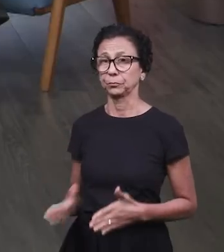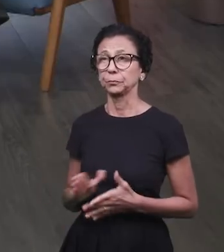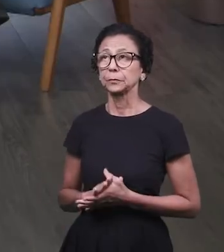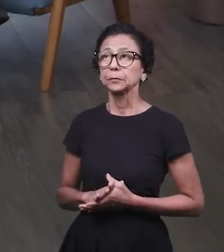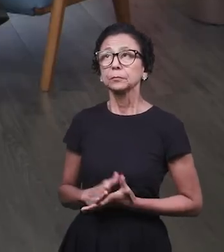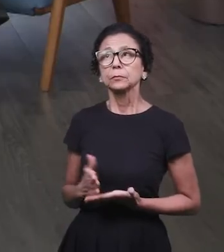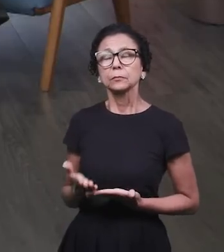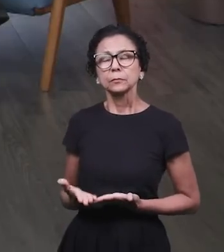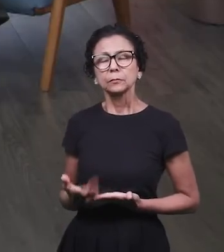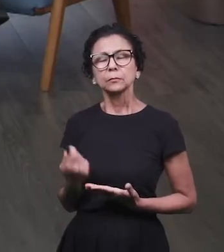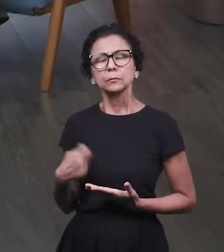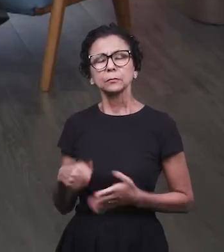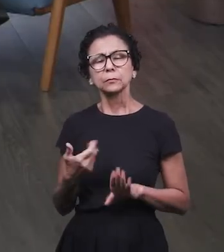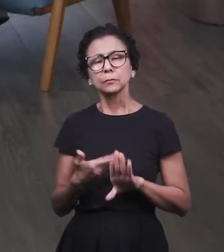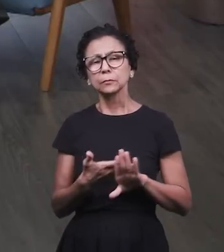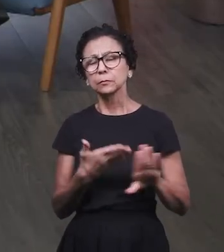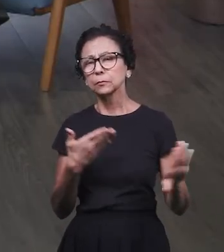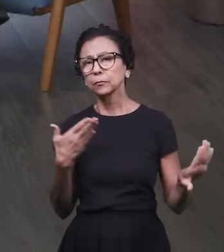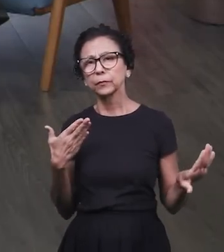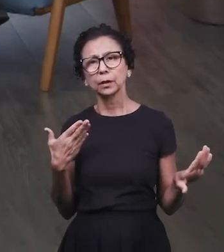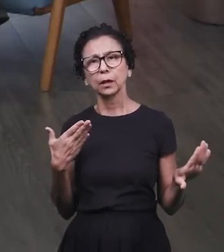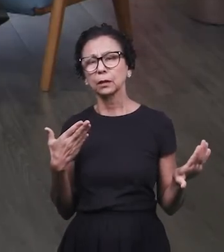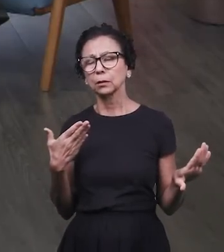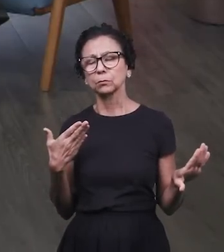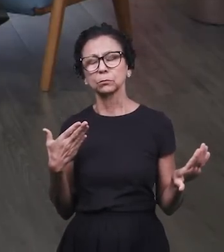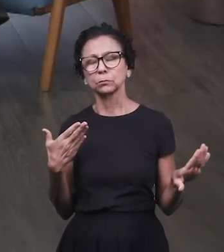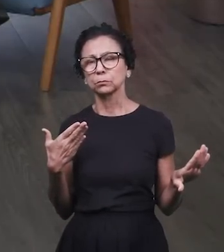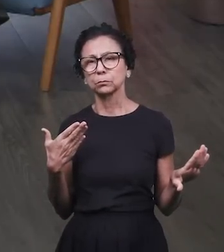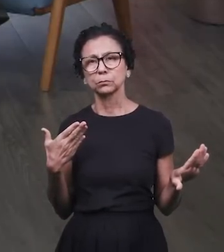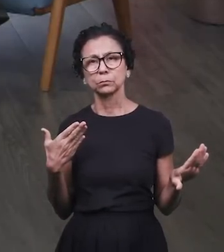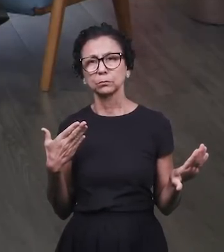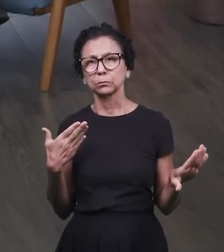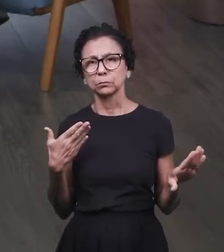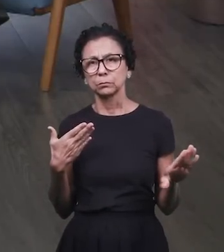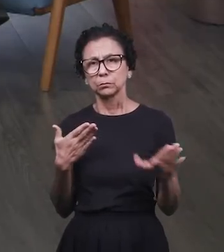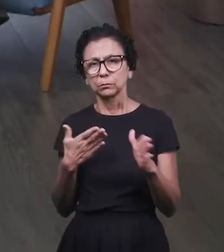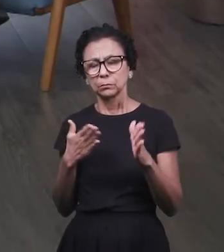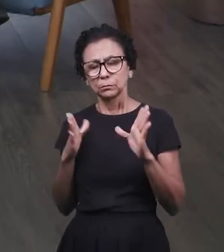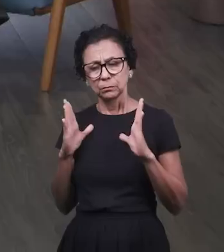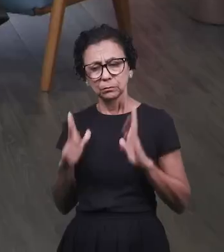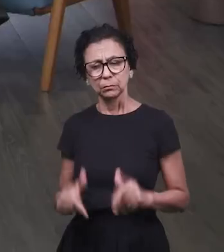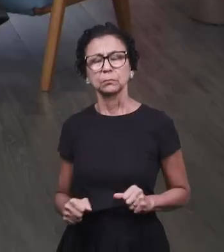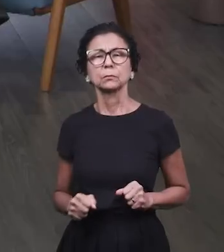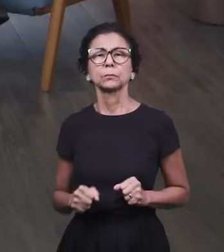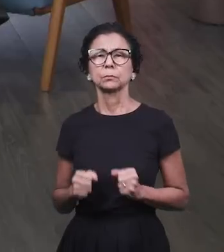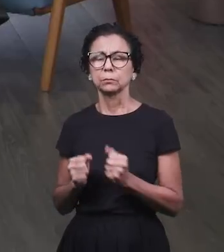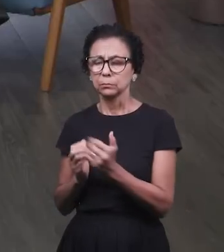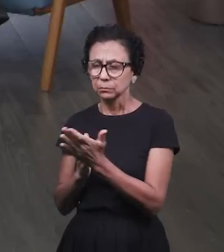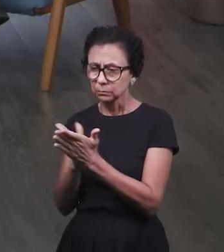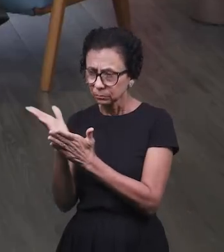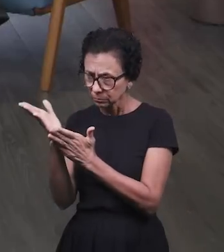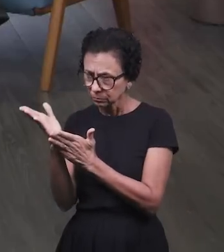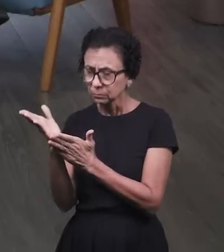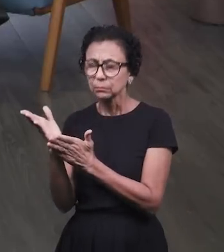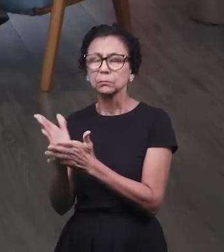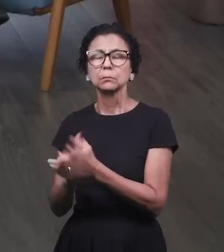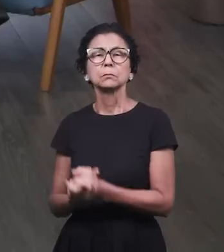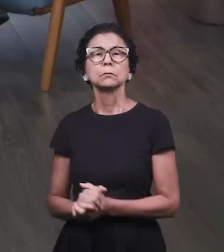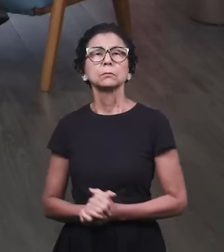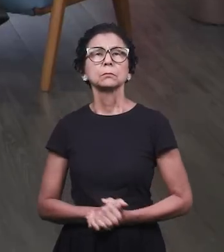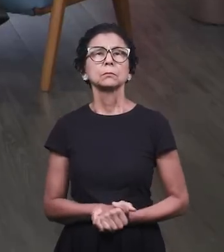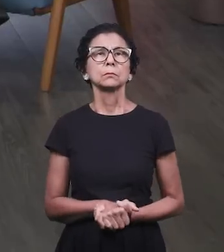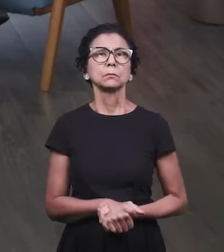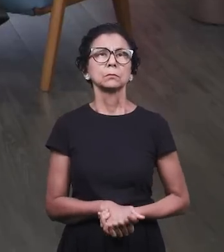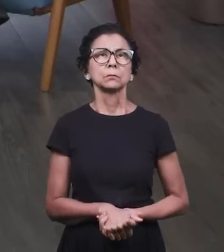uma vida em santificação, é um processo de santificação, em retidão, não é? É o caminho, até o pastor